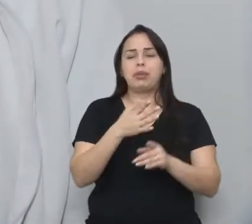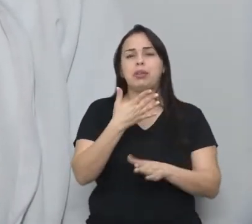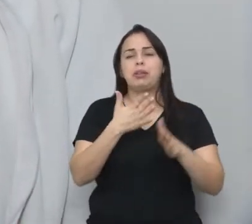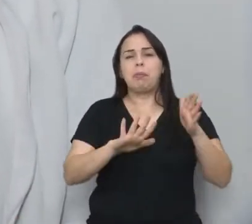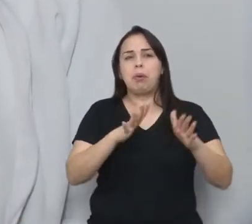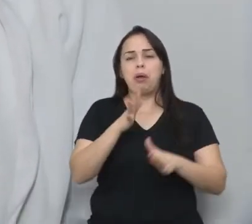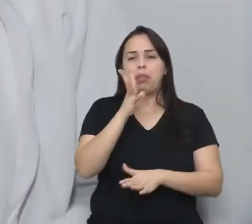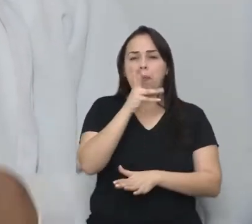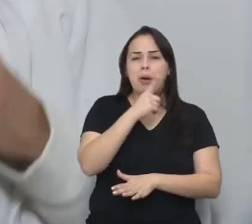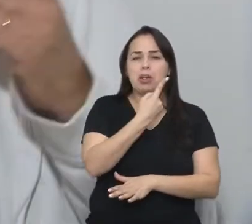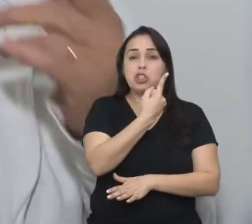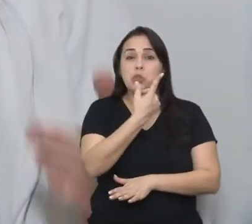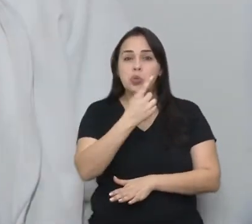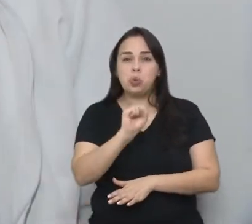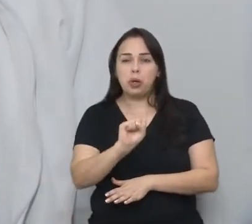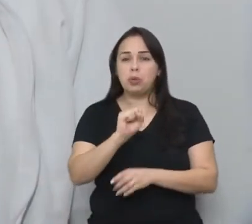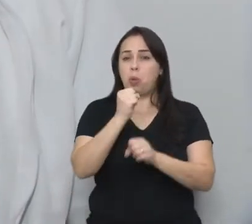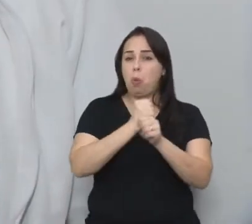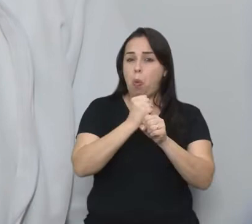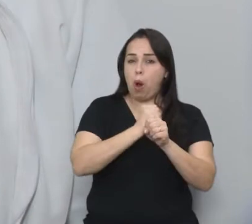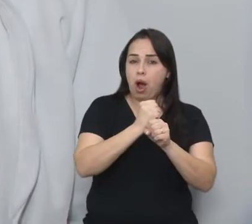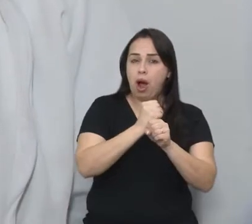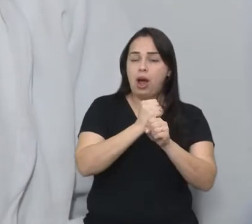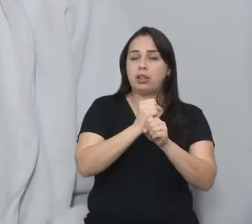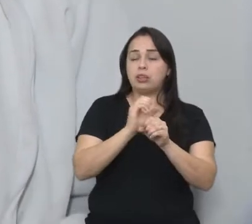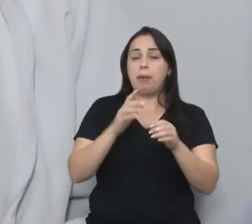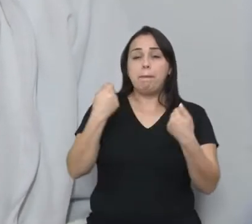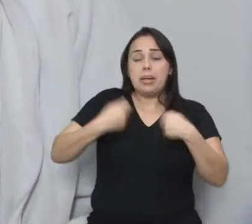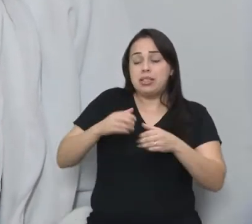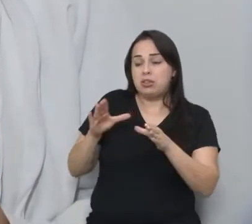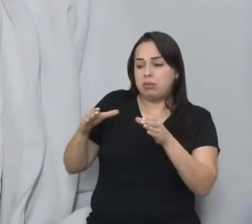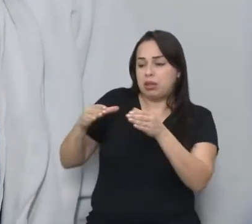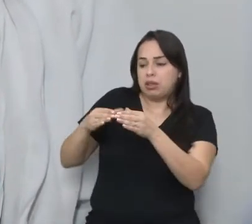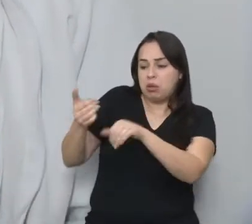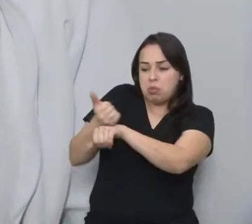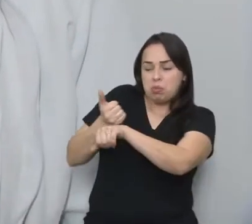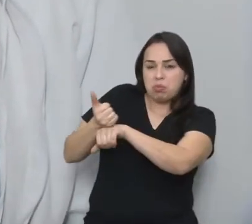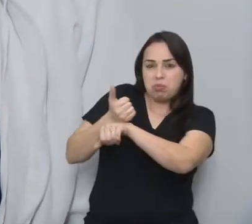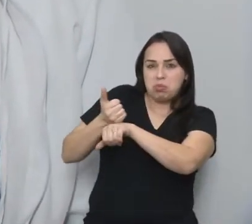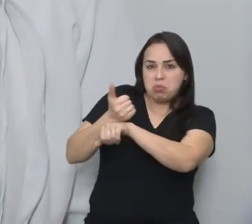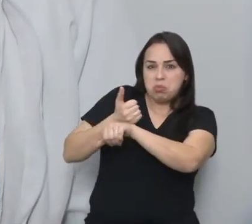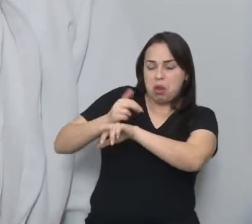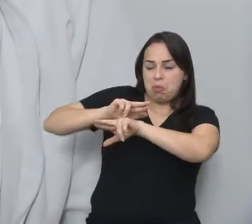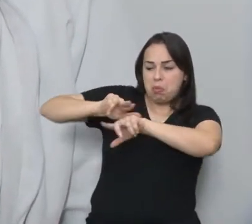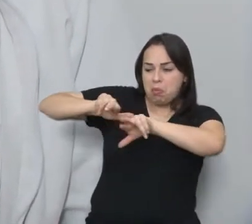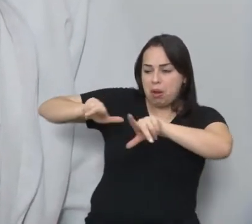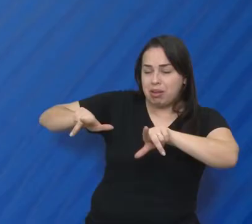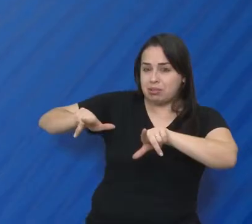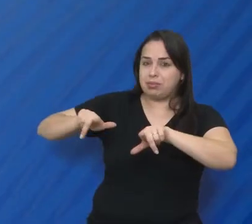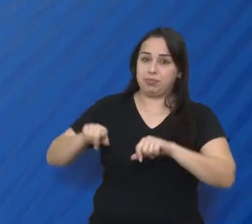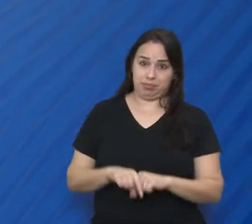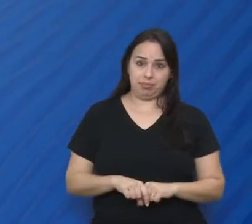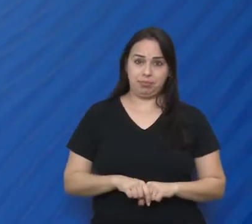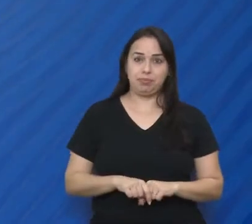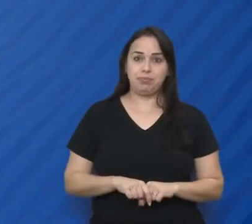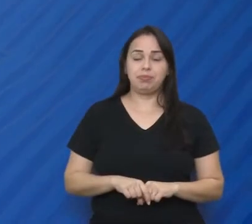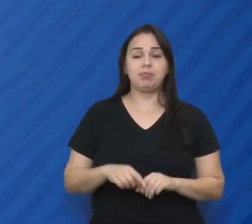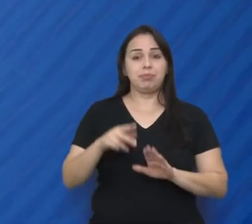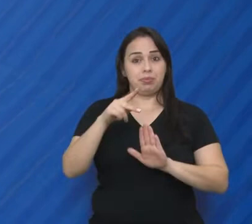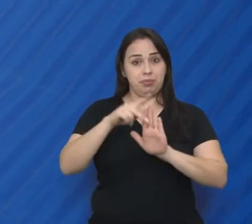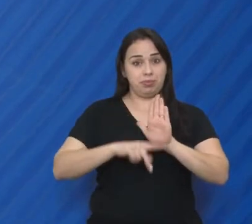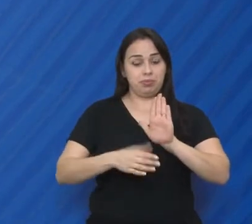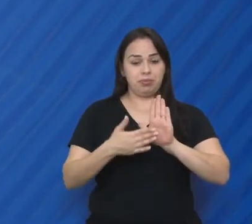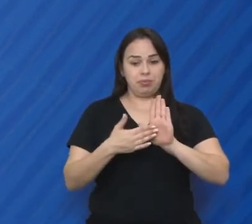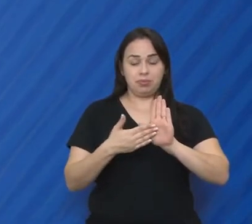18 anos, que envolve uma equipe multiprofissional. Tudo isso vai ser muito importante a gente estar mostrando, né? Segundo o